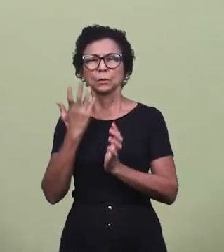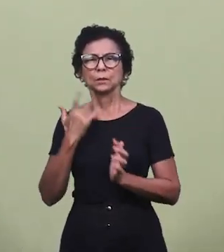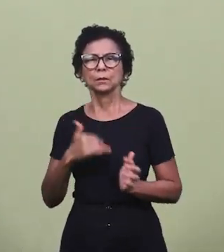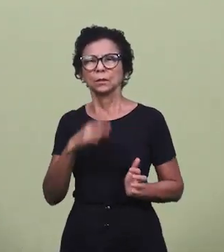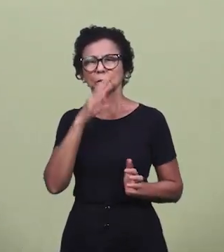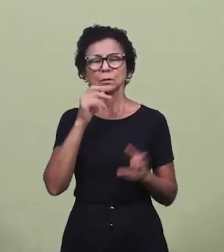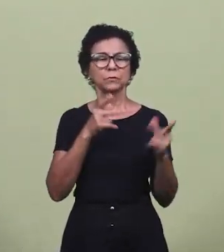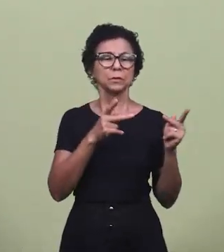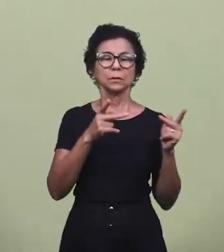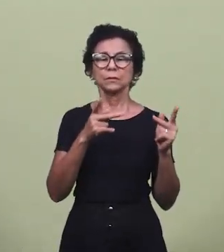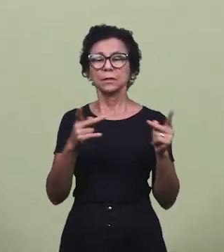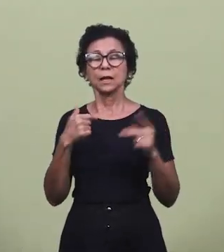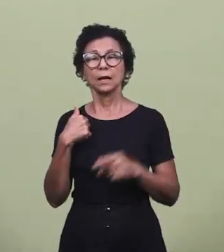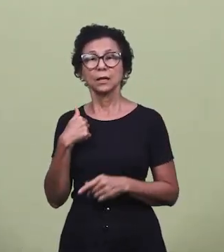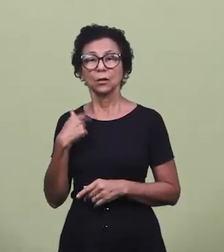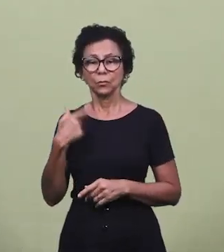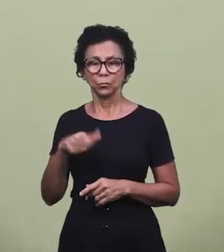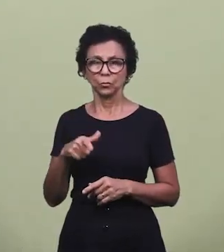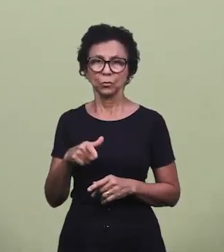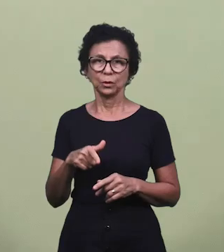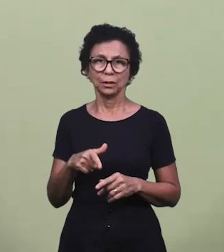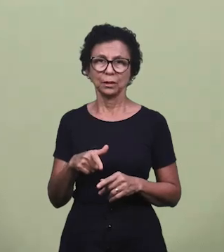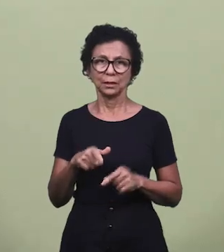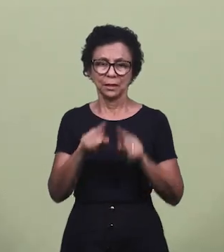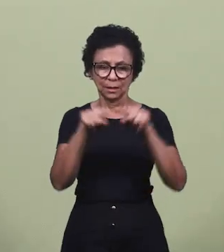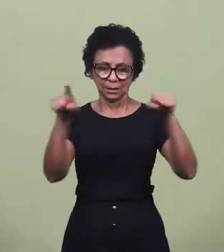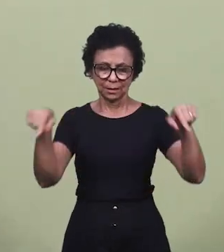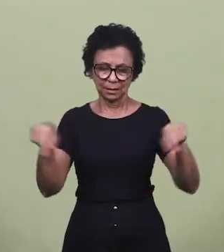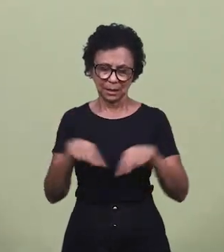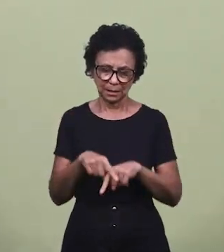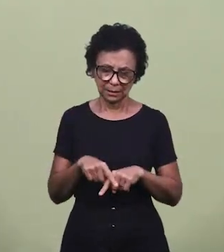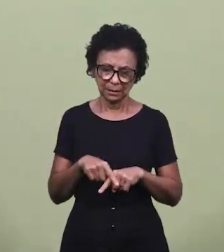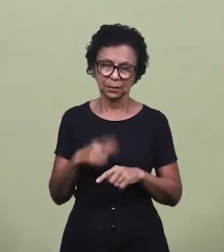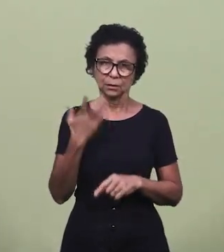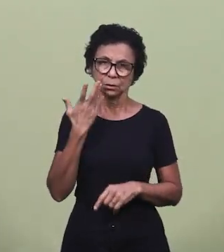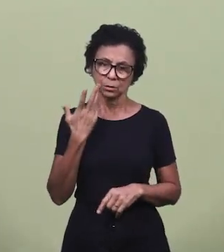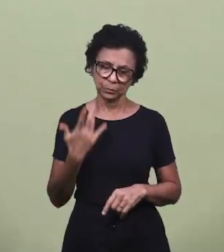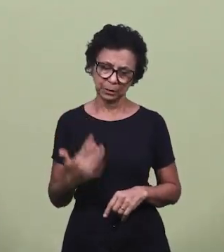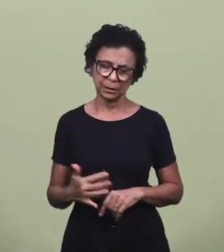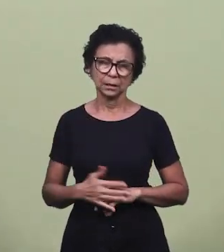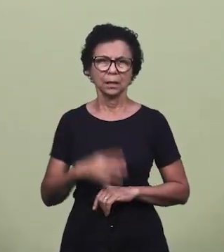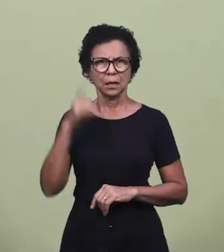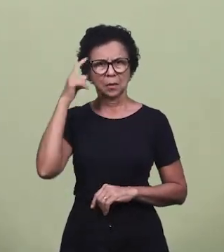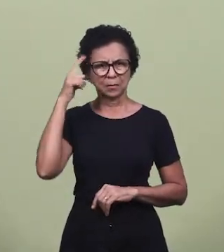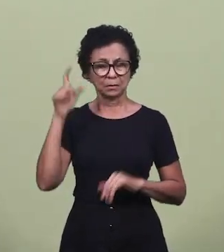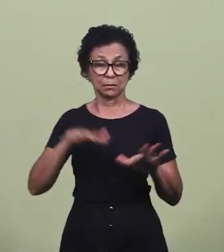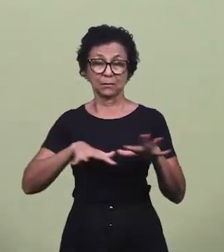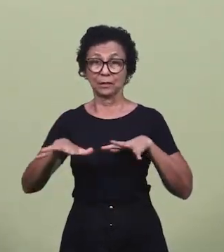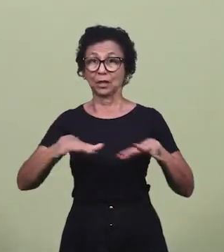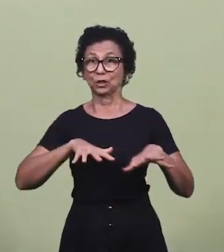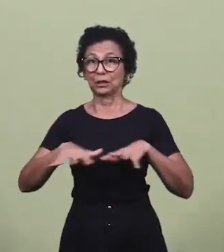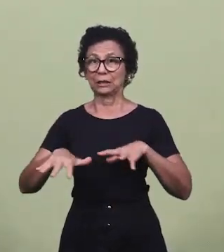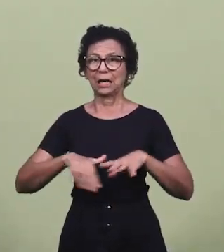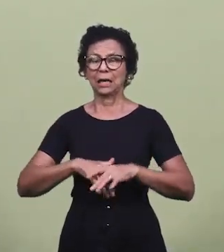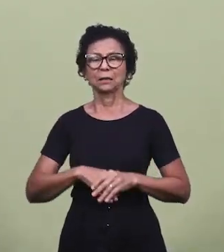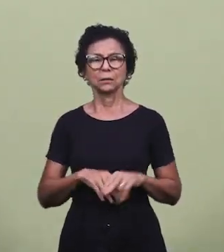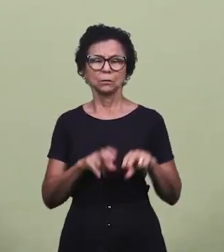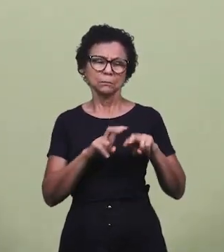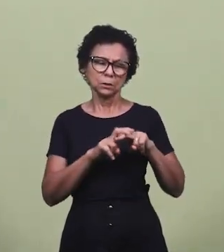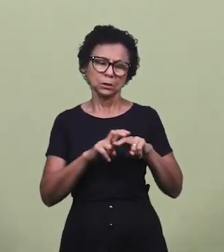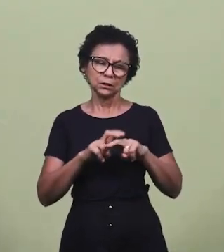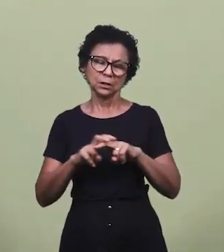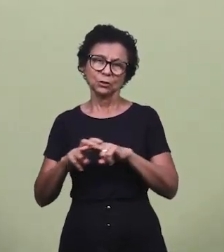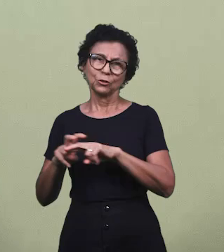fui na classe dos pequenos, que eu esperei, deve estar aquela agitação, elas estavam todas sentadinhas. Por quê? Porque a professora